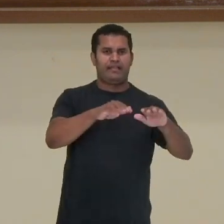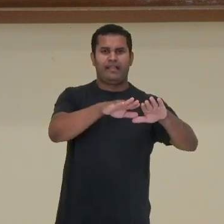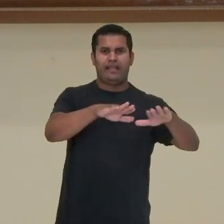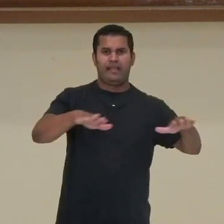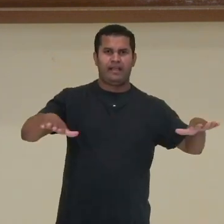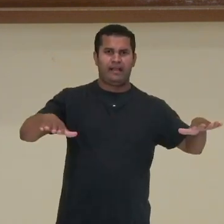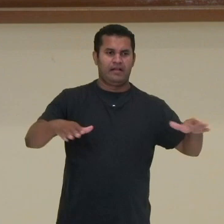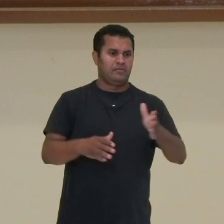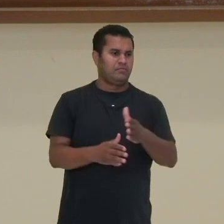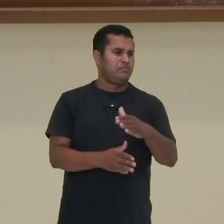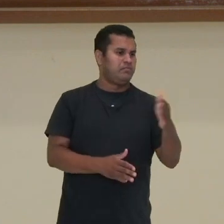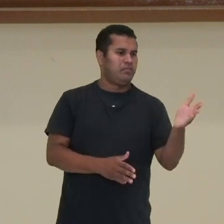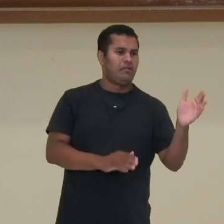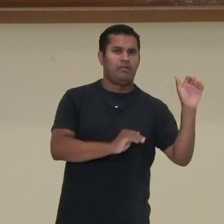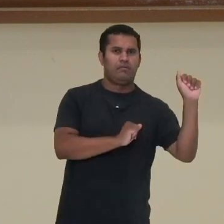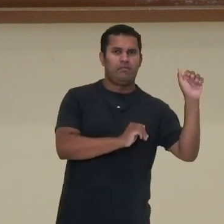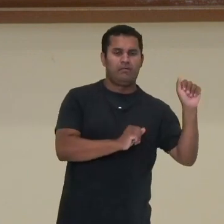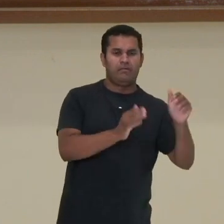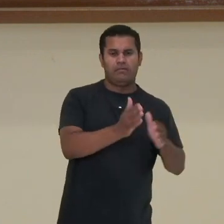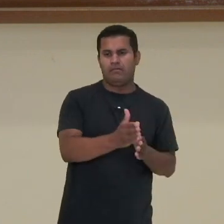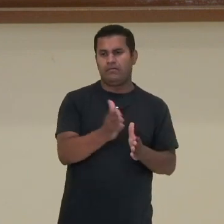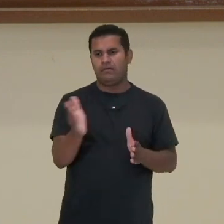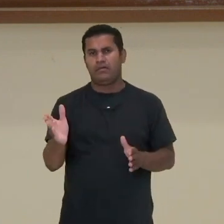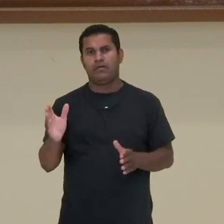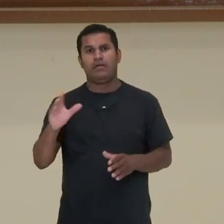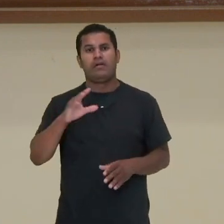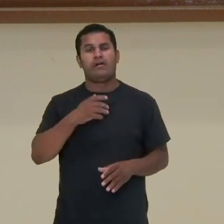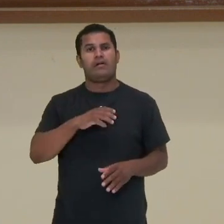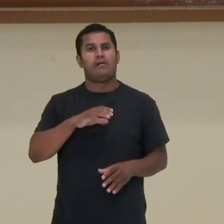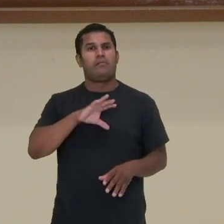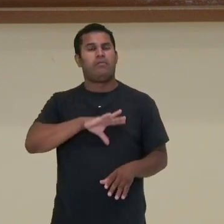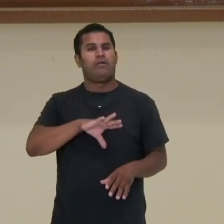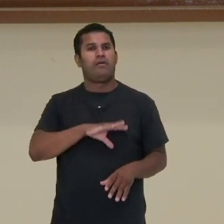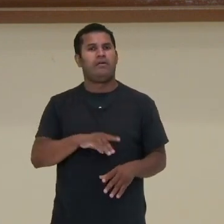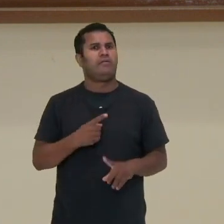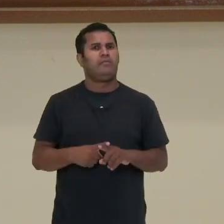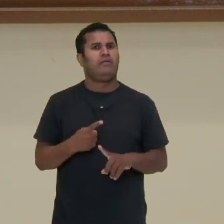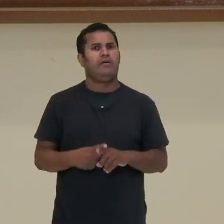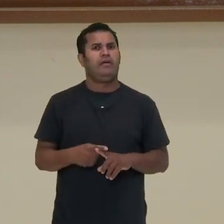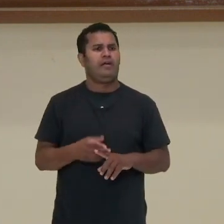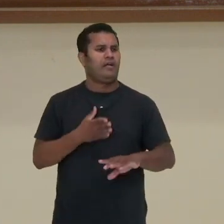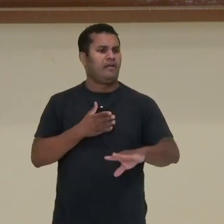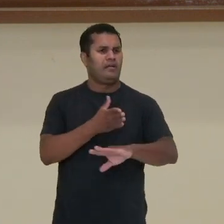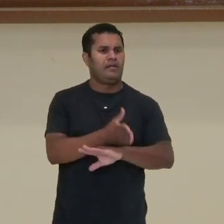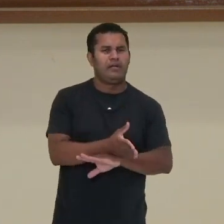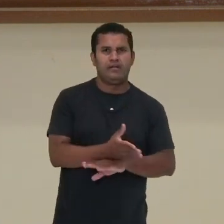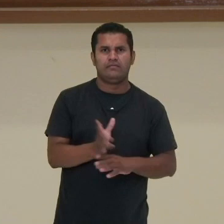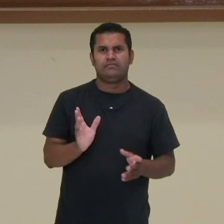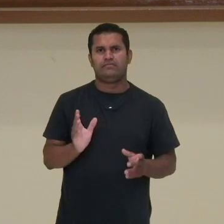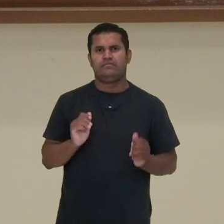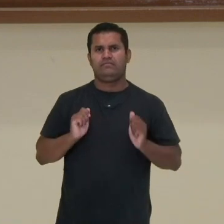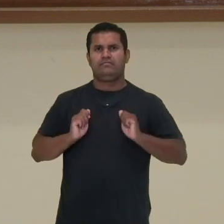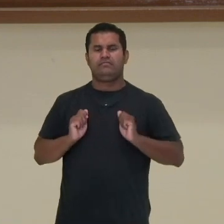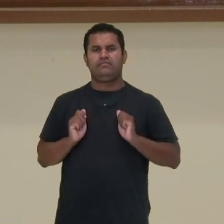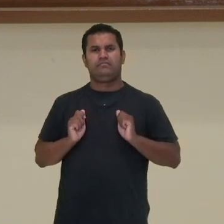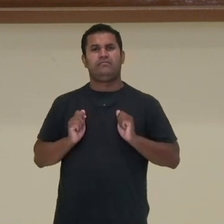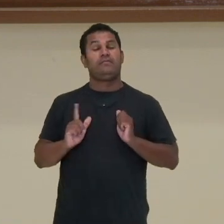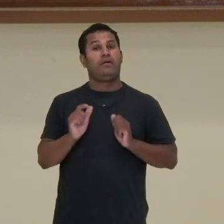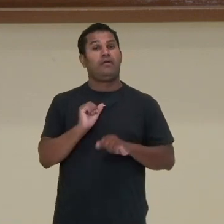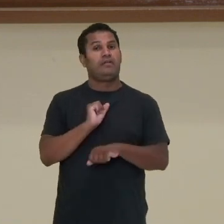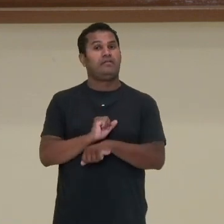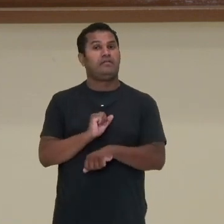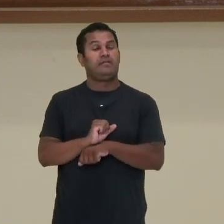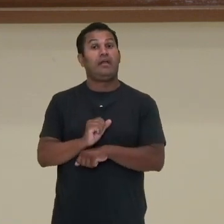rotas alternativas, tá? Então, a Inglaterra demora, Inglaterra e França passam pela Guerra dos 100 Anos,